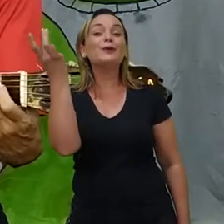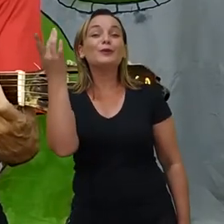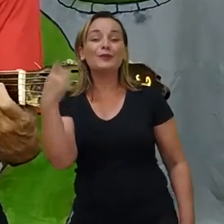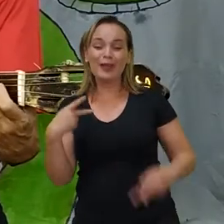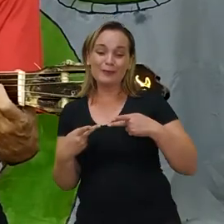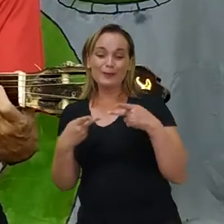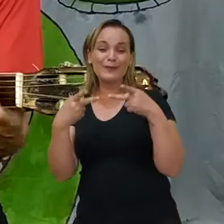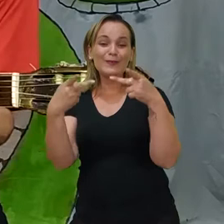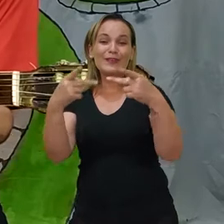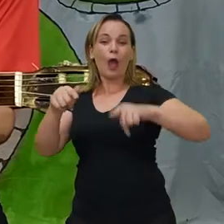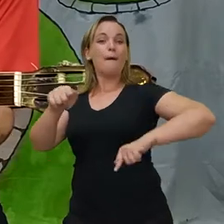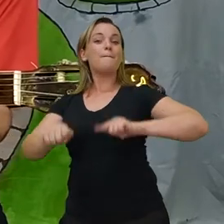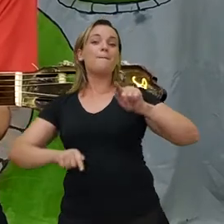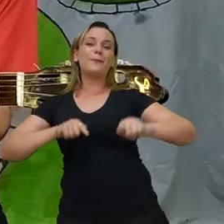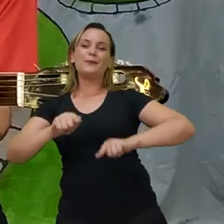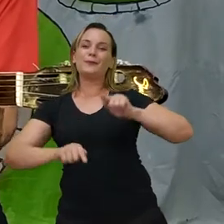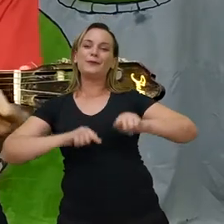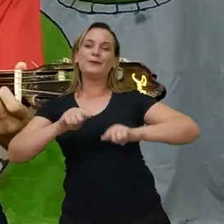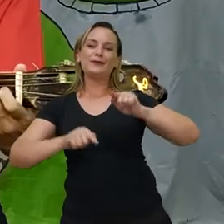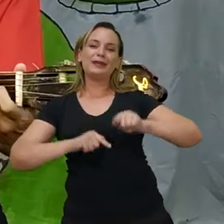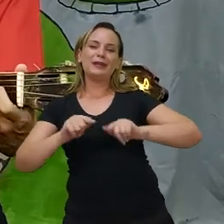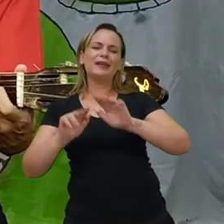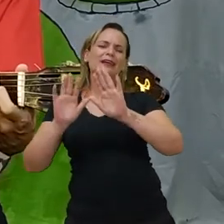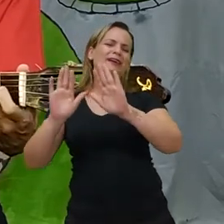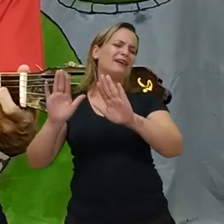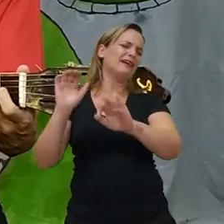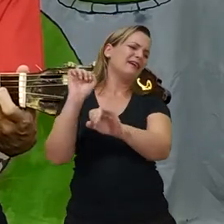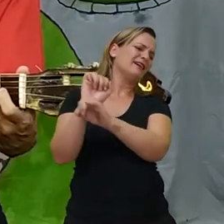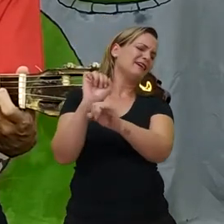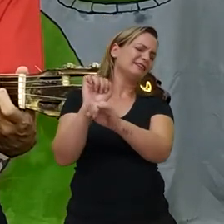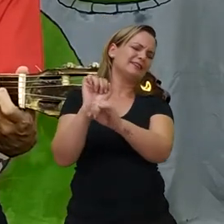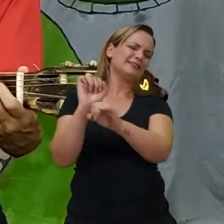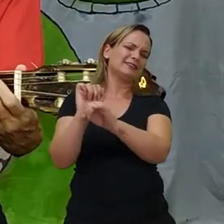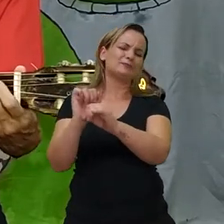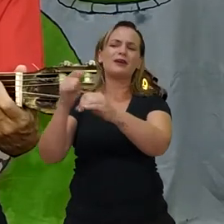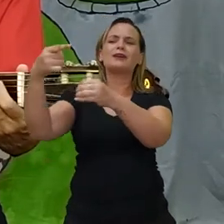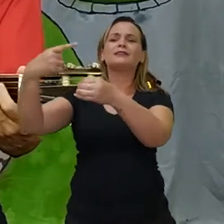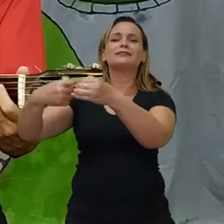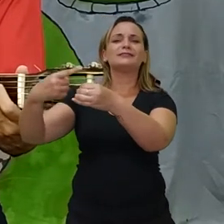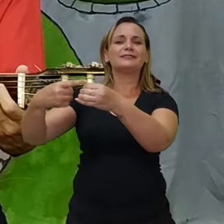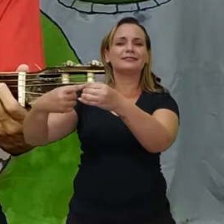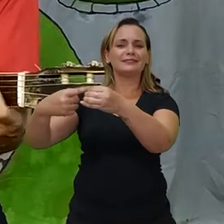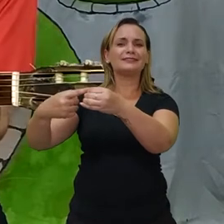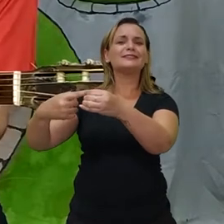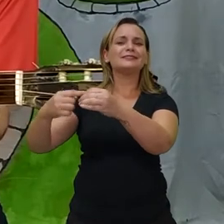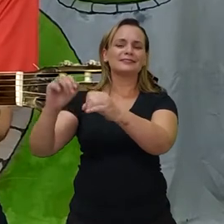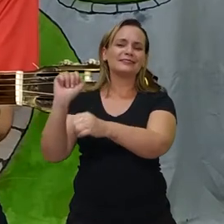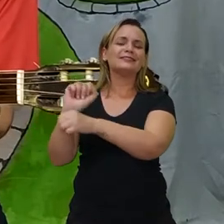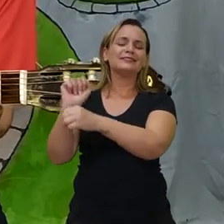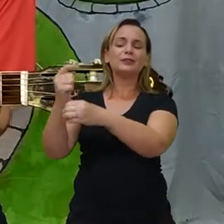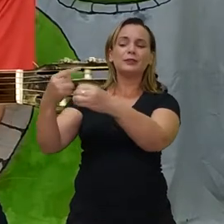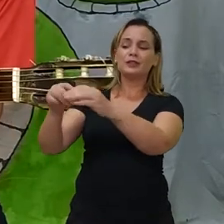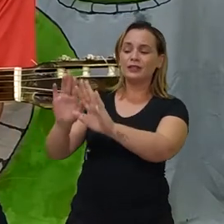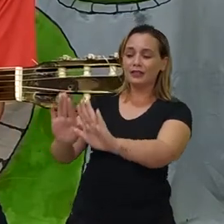na cidade grande para deixar tudo se acalmar nessa fazenda da Dona Maria. E lá se foi.